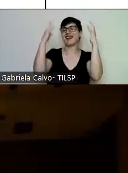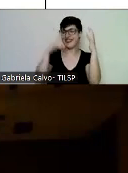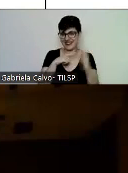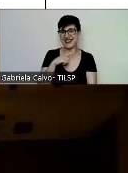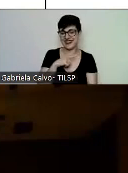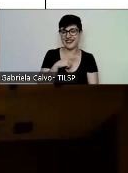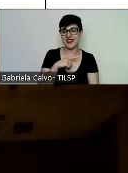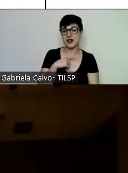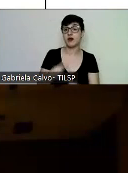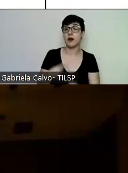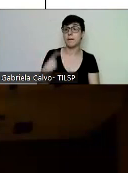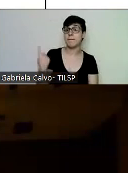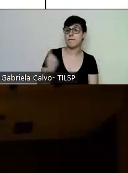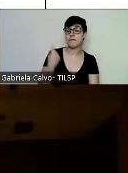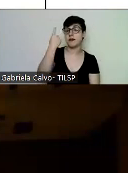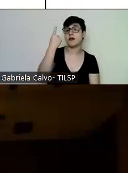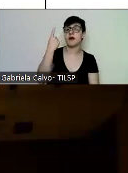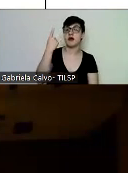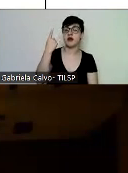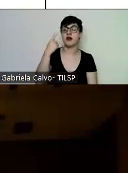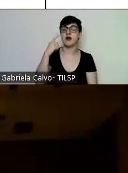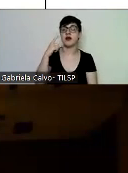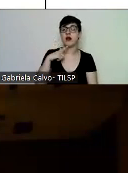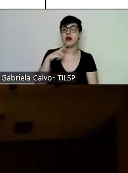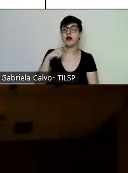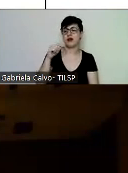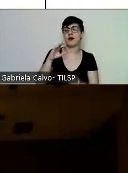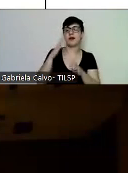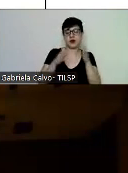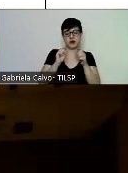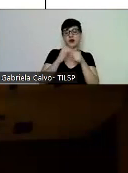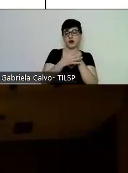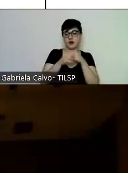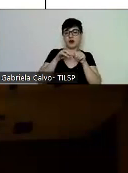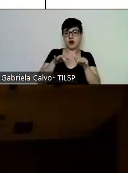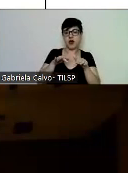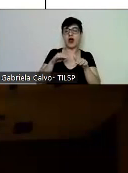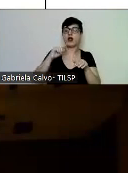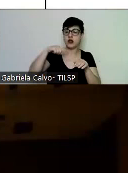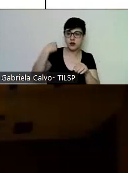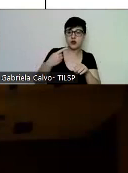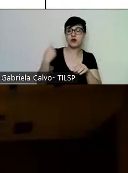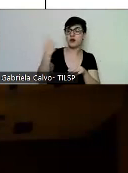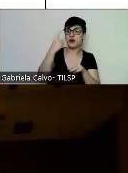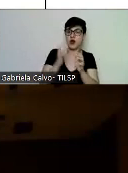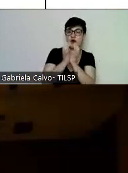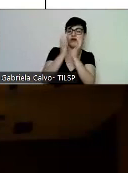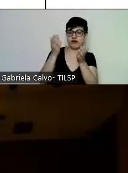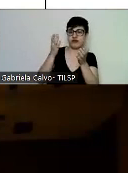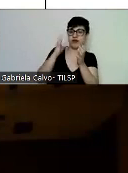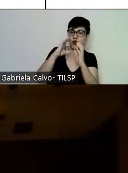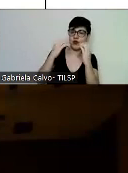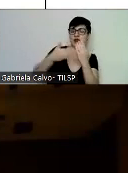a primeira conferência após a pandemia de covid-19 então havia realmente um momento de restauração de forças de Laços